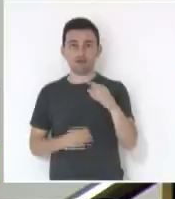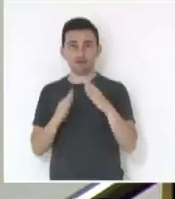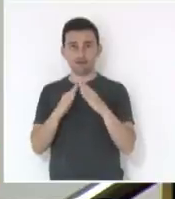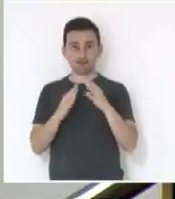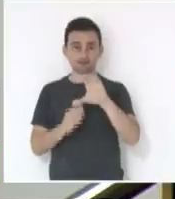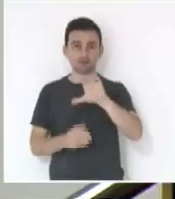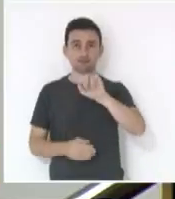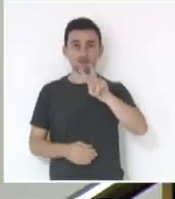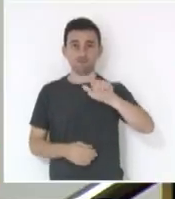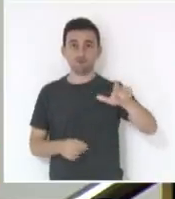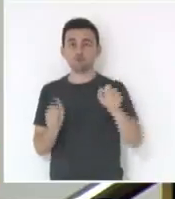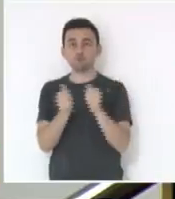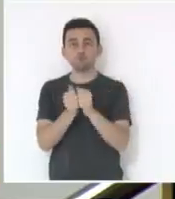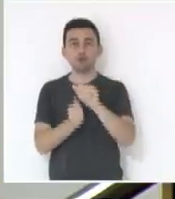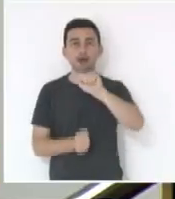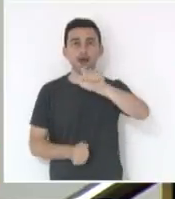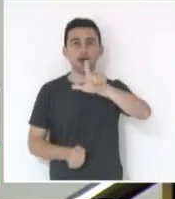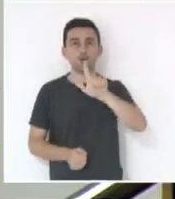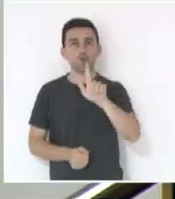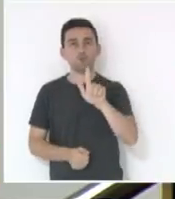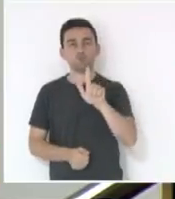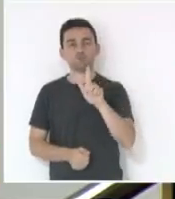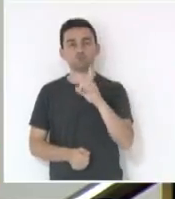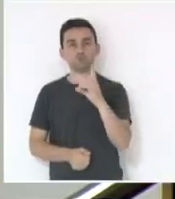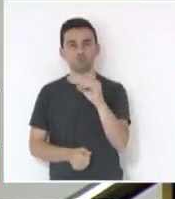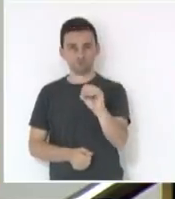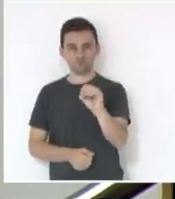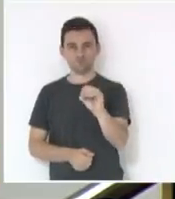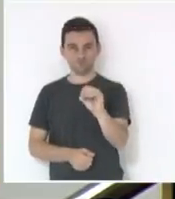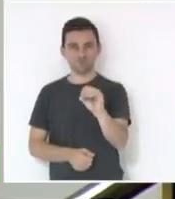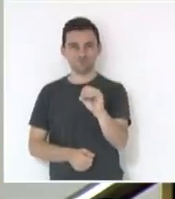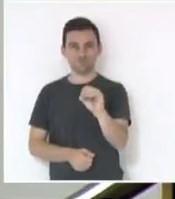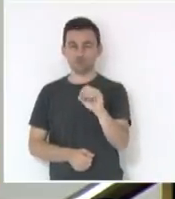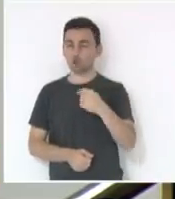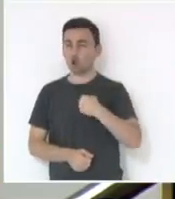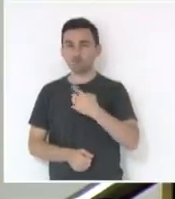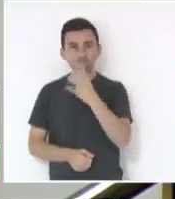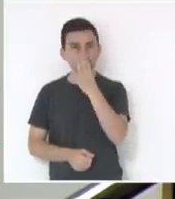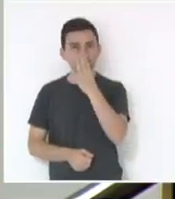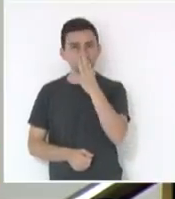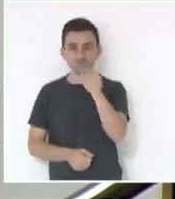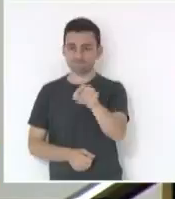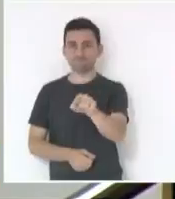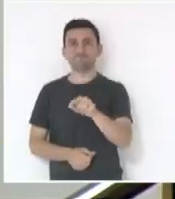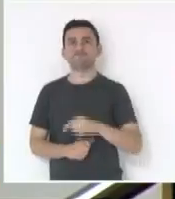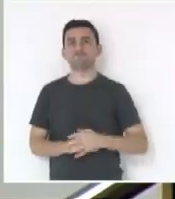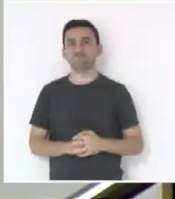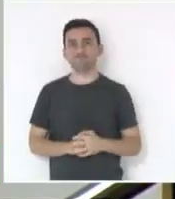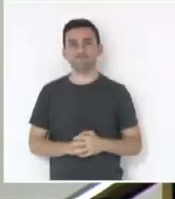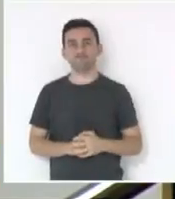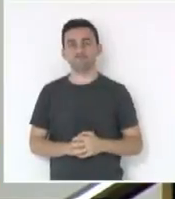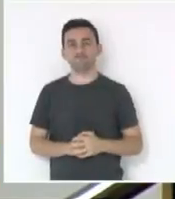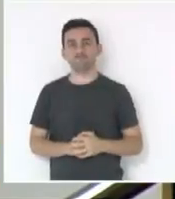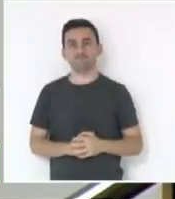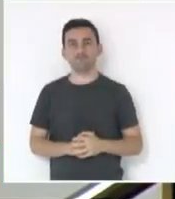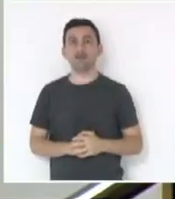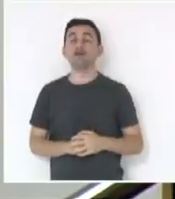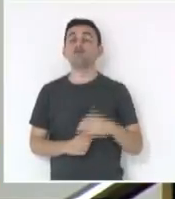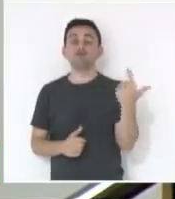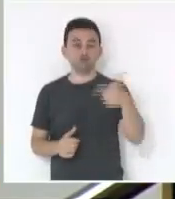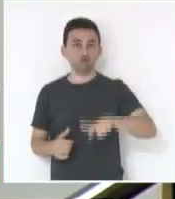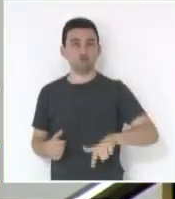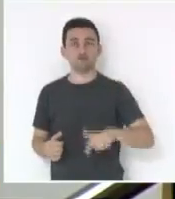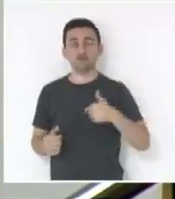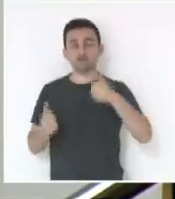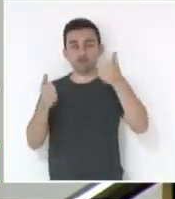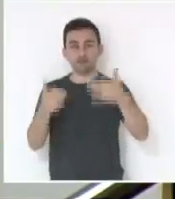Batista Neto, que comanda todo esse setor, e nós ficamos impressionados. Porém, vou voltar aqui à questão de